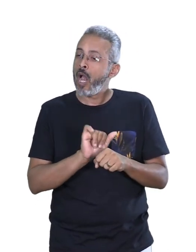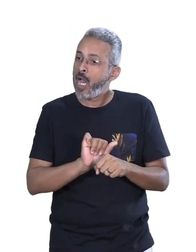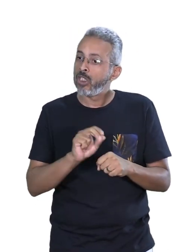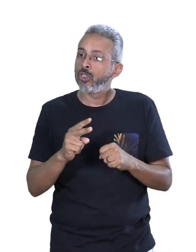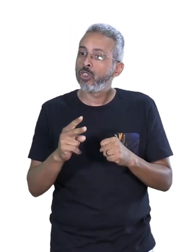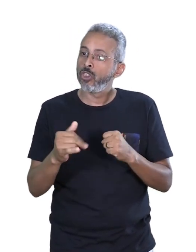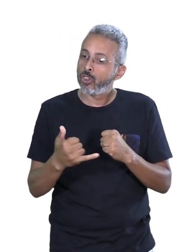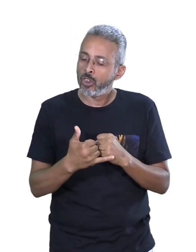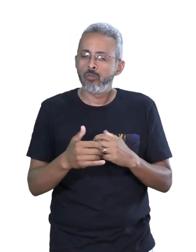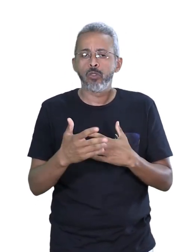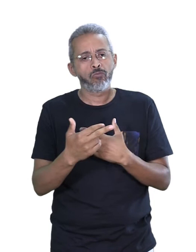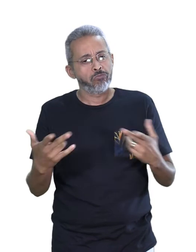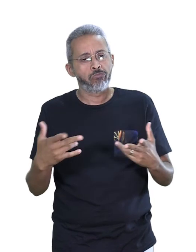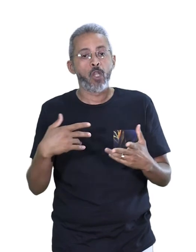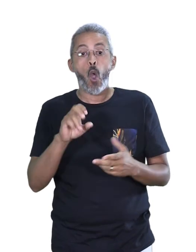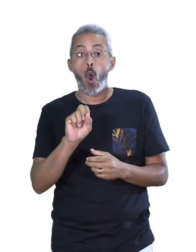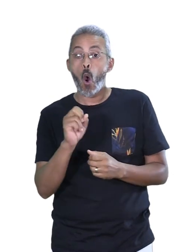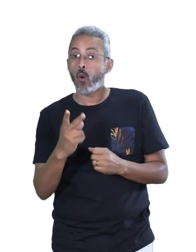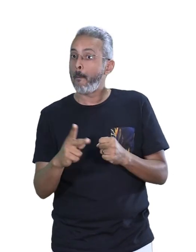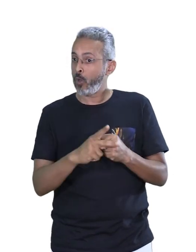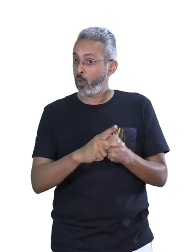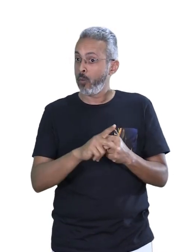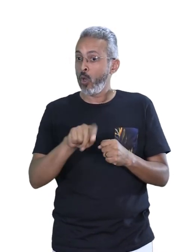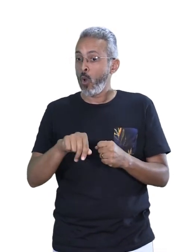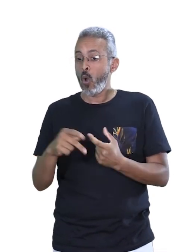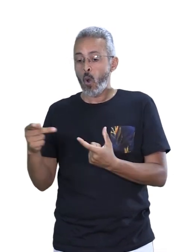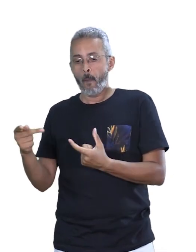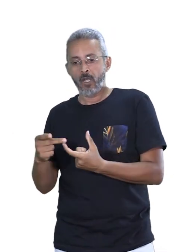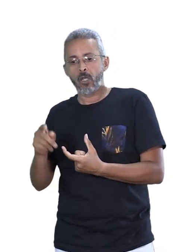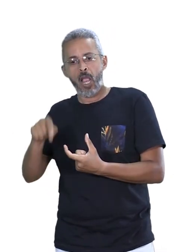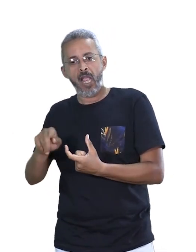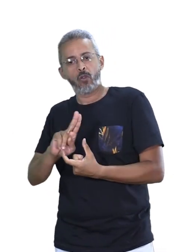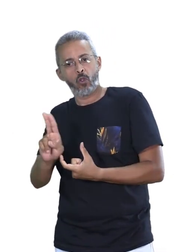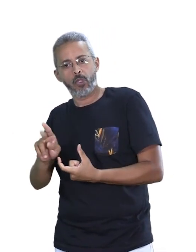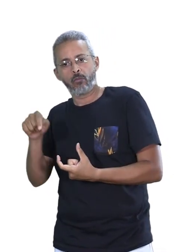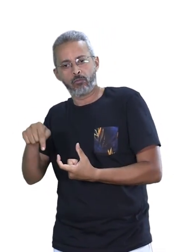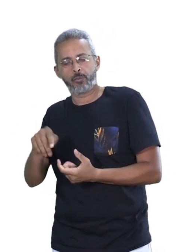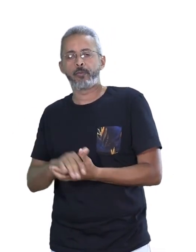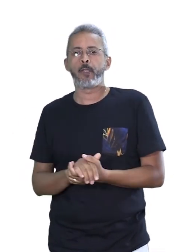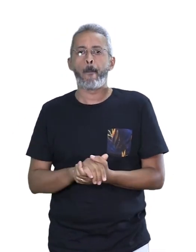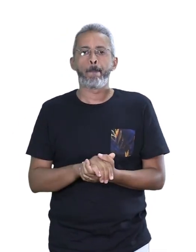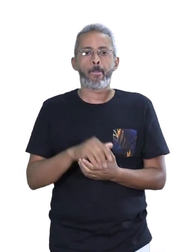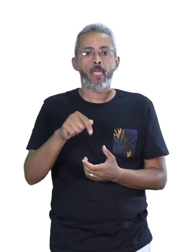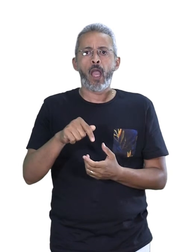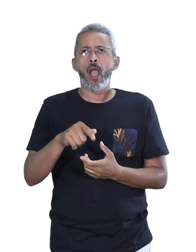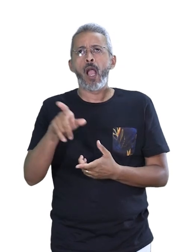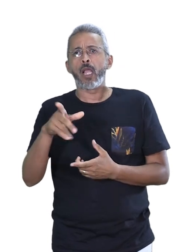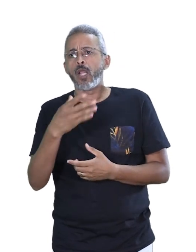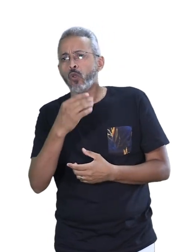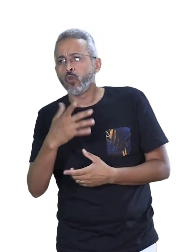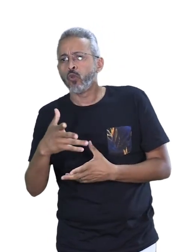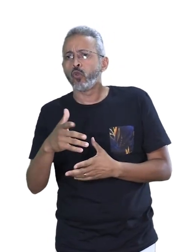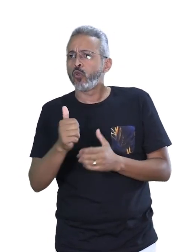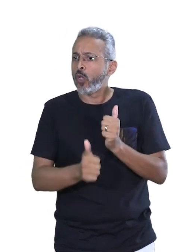locuções adjetivas e afins, ou em um pronome, o predicado é denominado nominal.